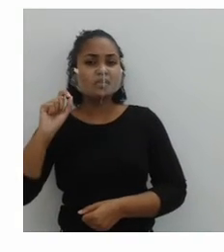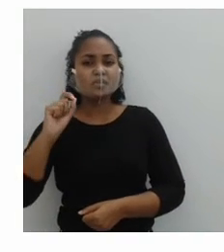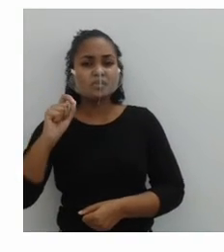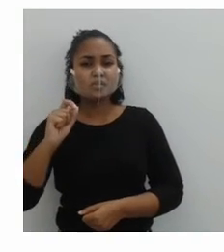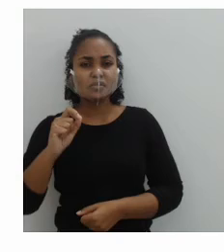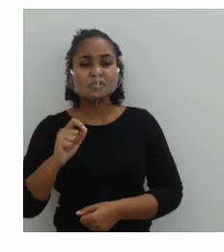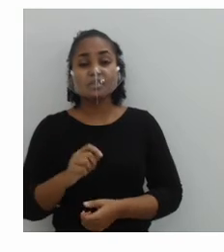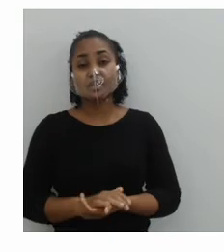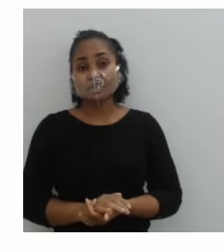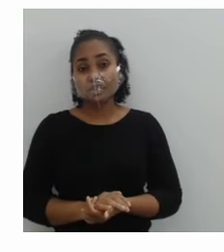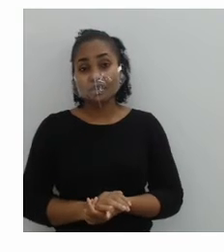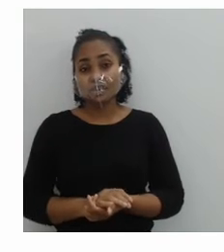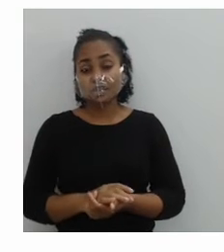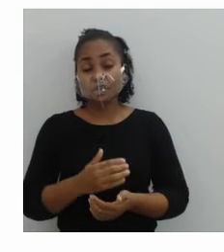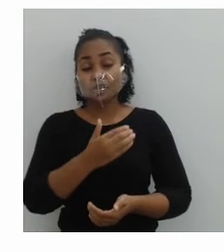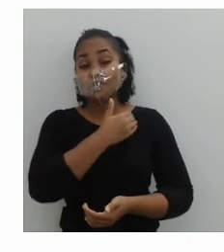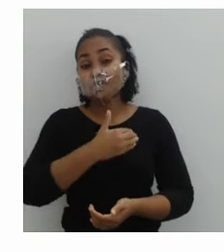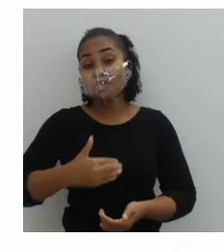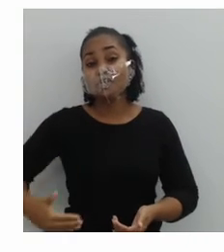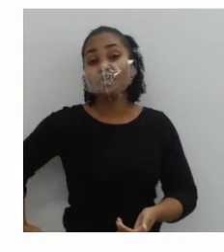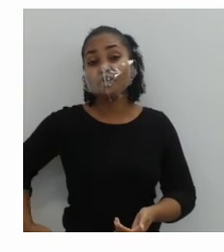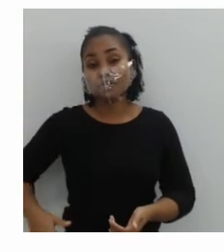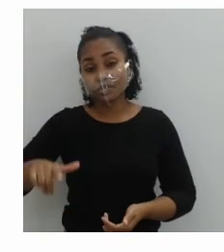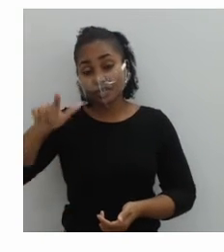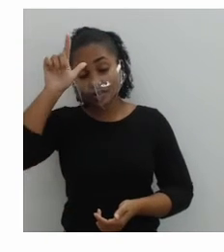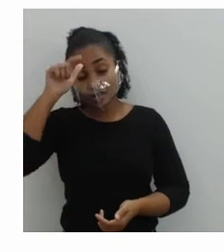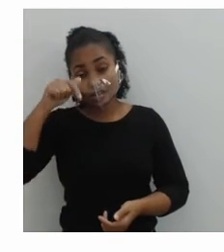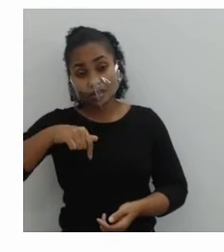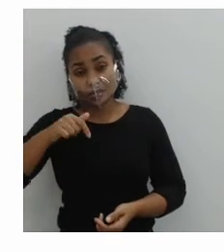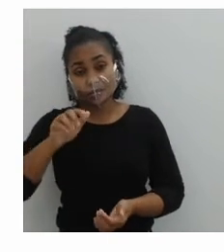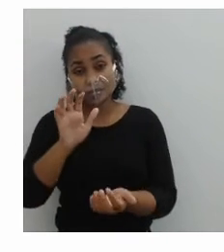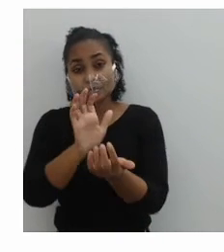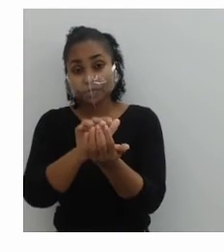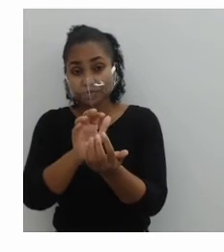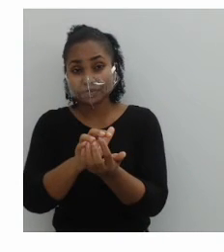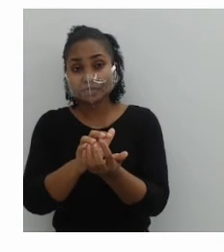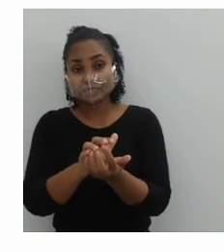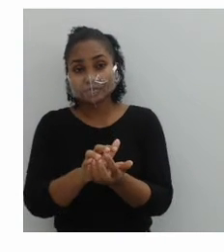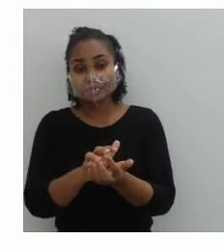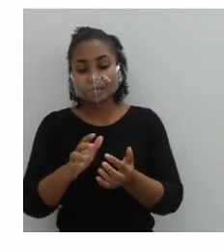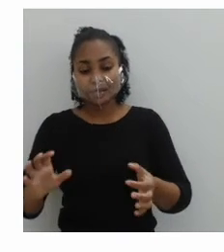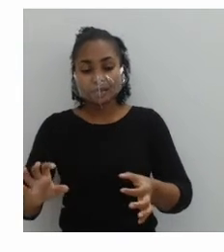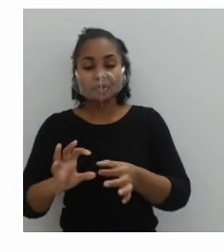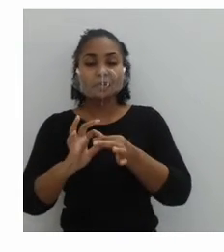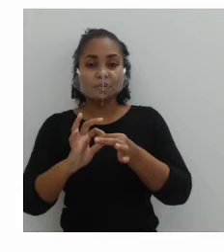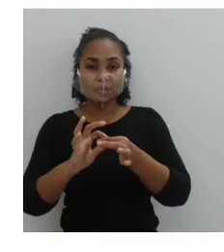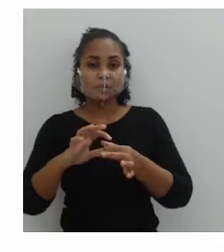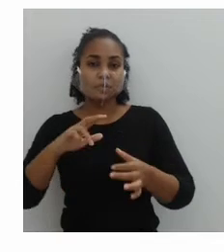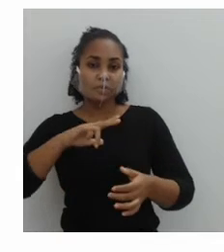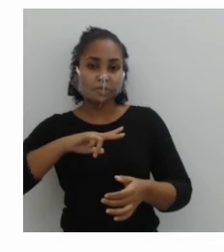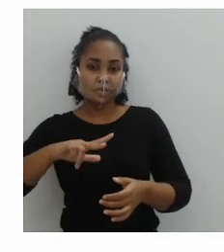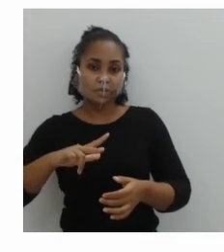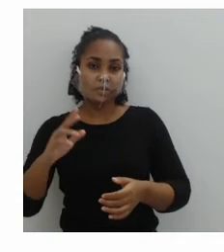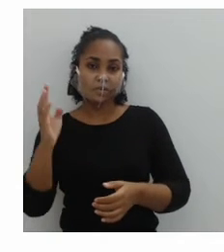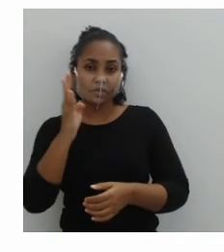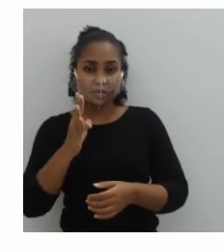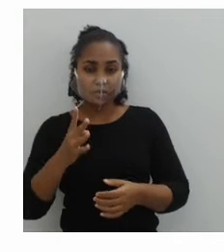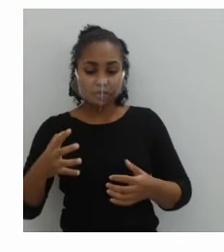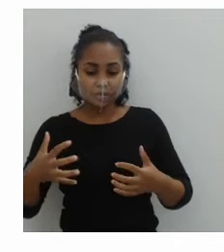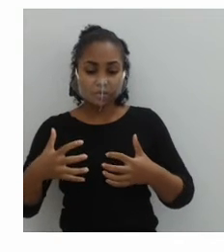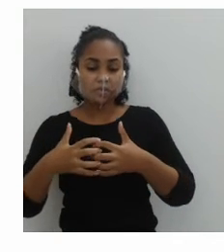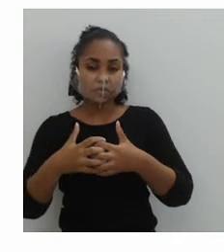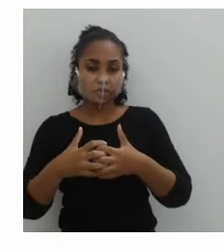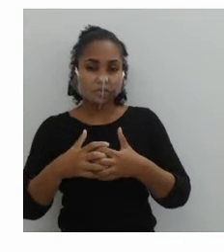o governador, o líder aqui em Pernambuco, o líder luso brasileiro, né? Português, brasileiro, a